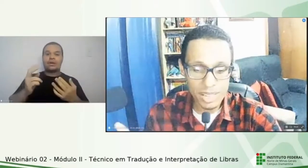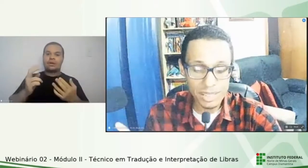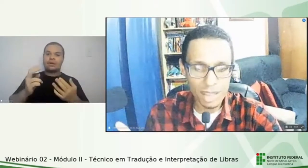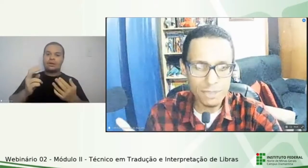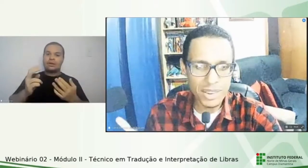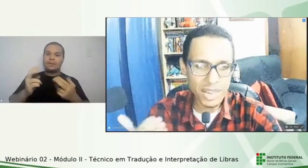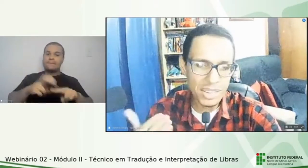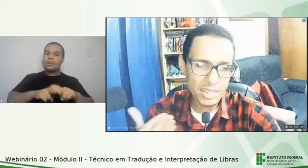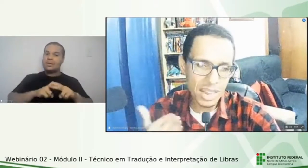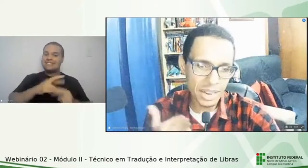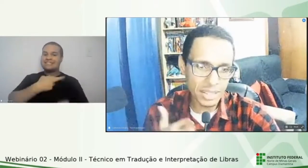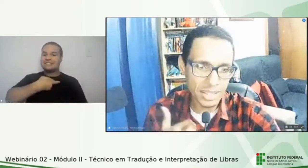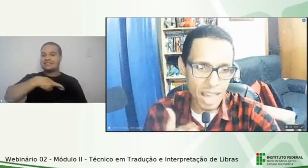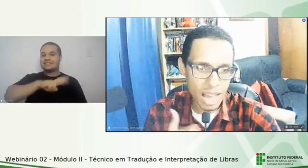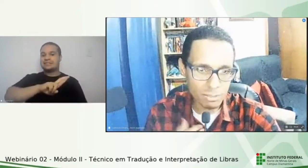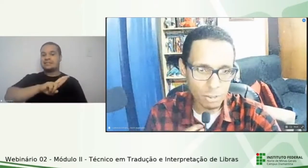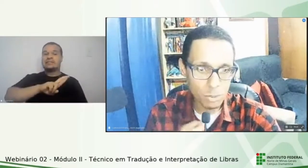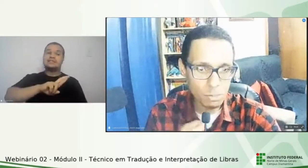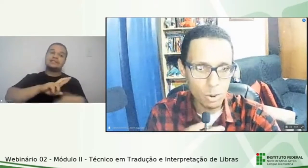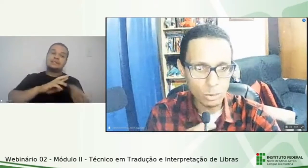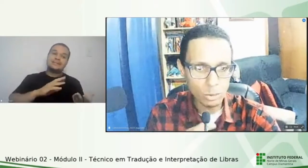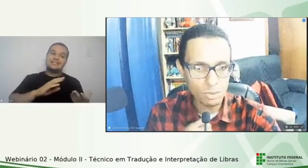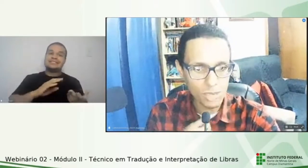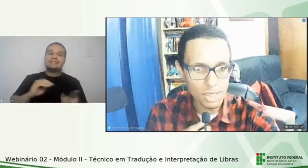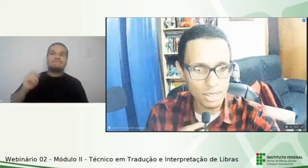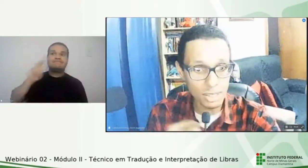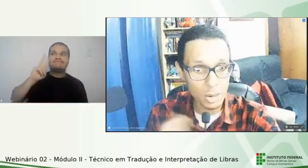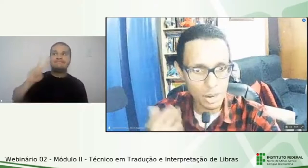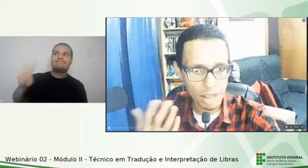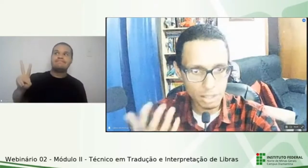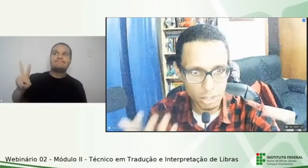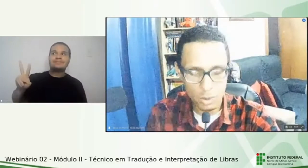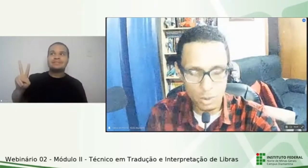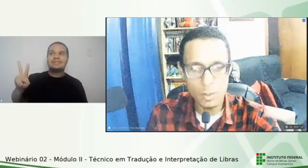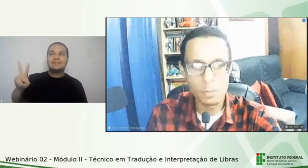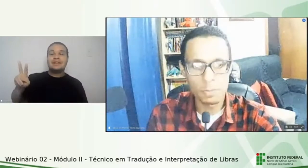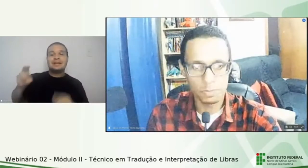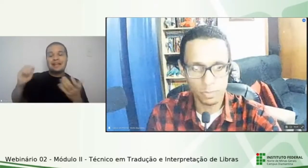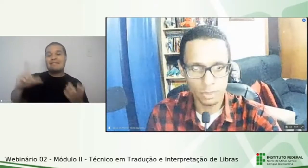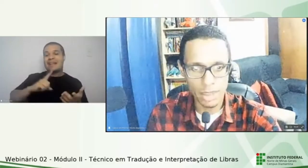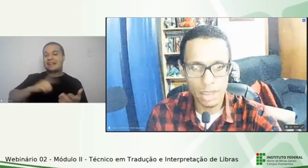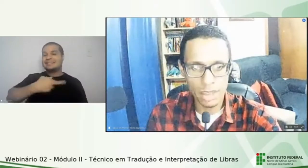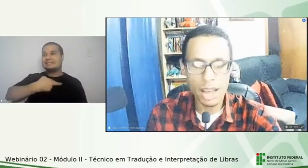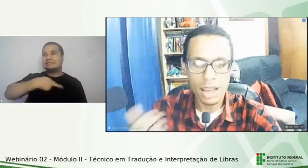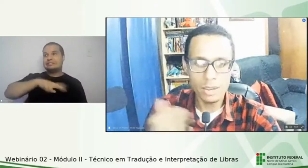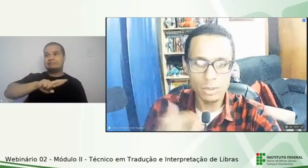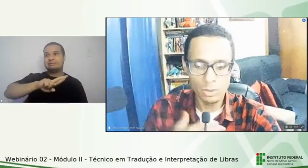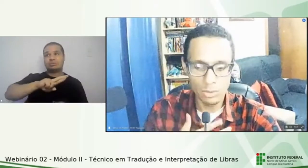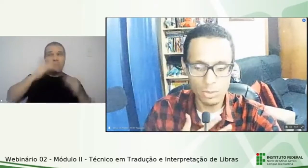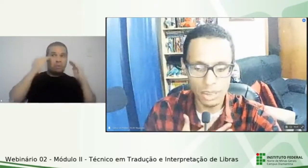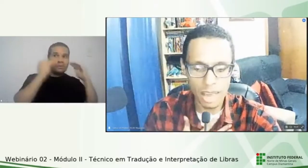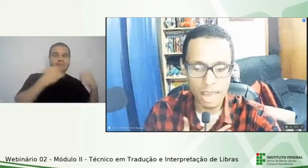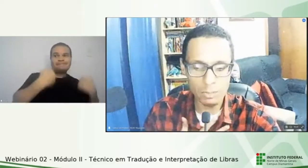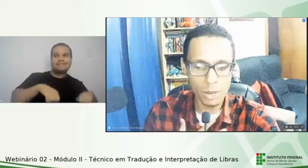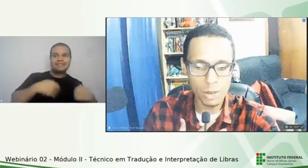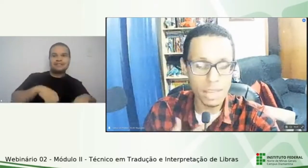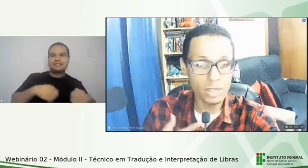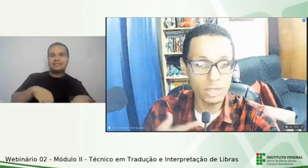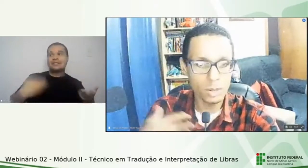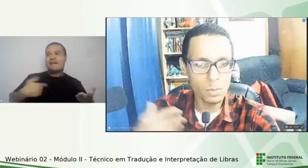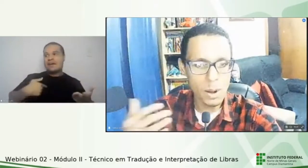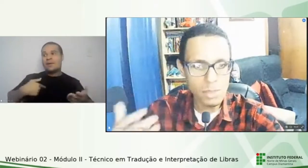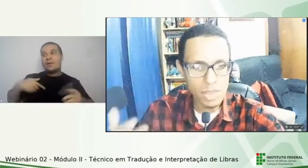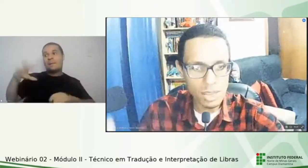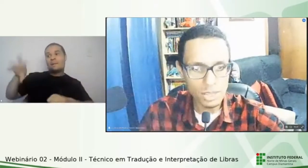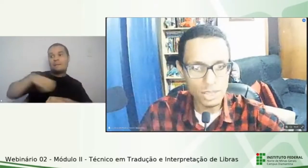vezes até ficar desagradável do ponto de vista teocrático, né? Ah, eu não vou falar porque minha religião